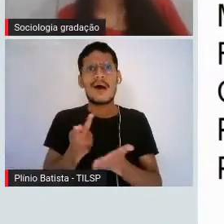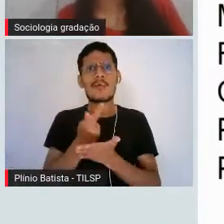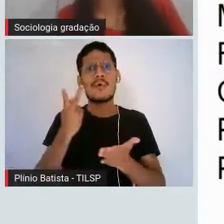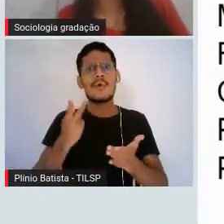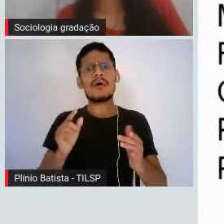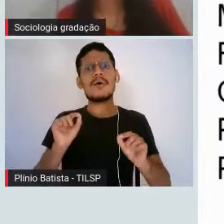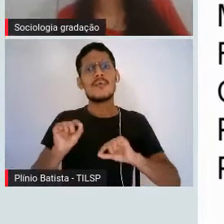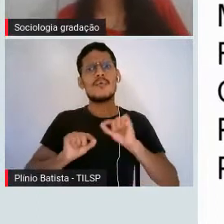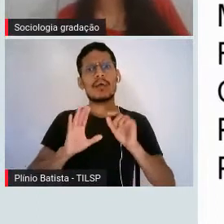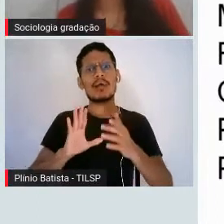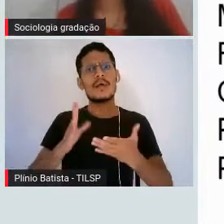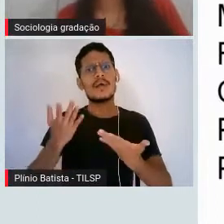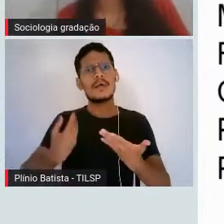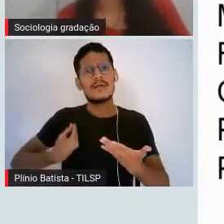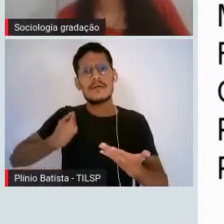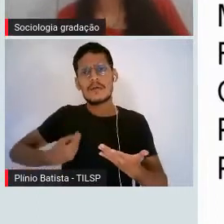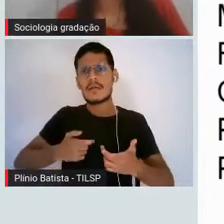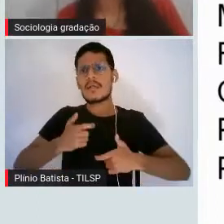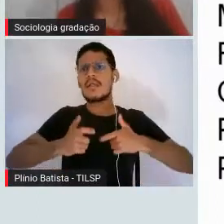nesse processo de